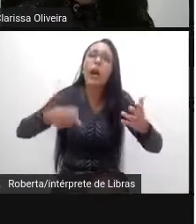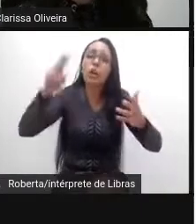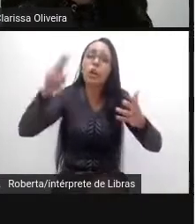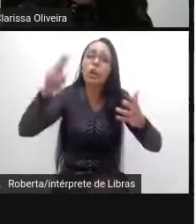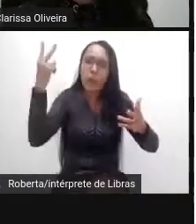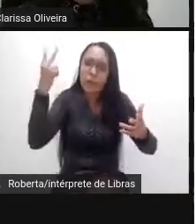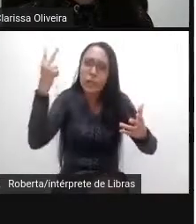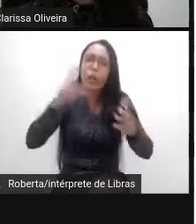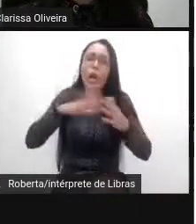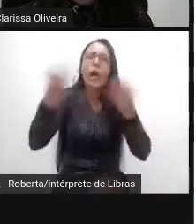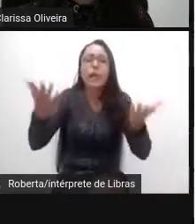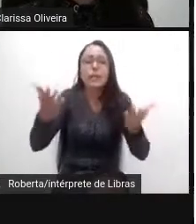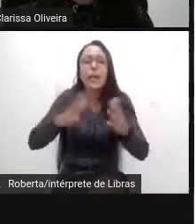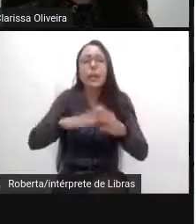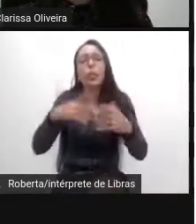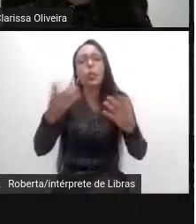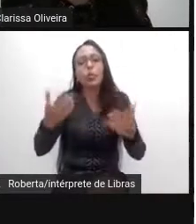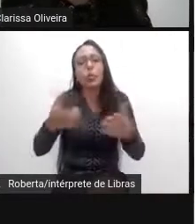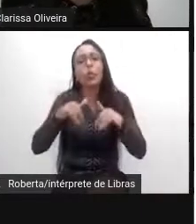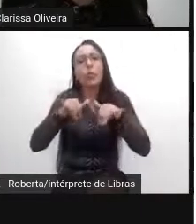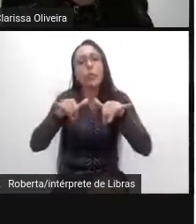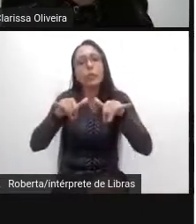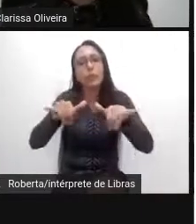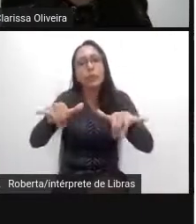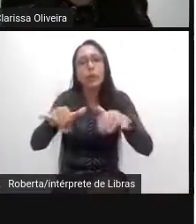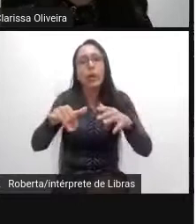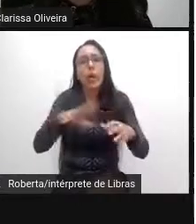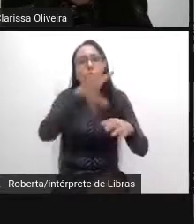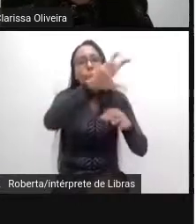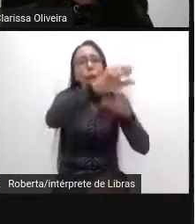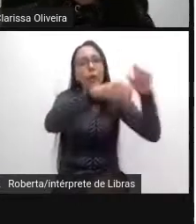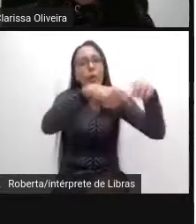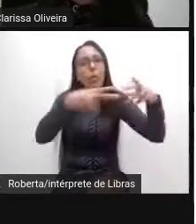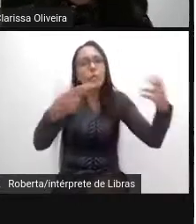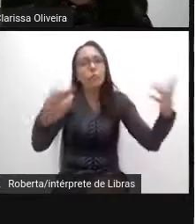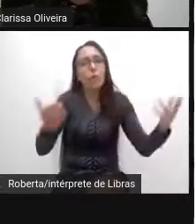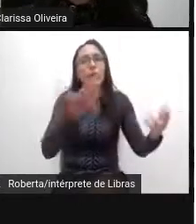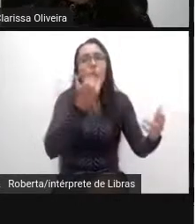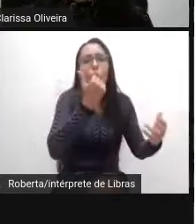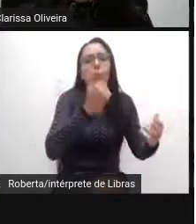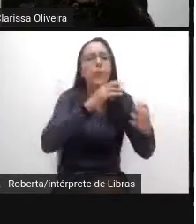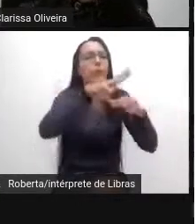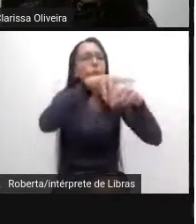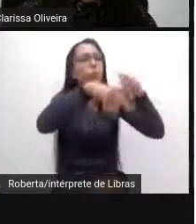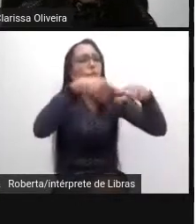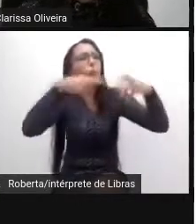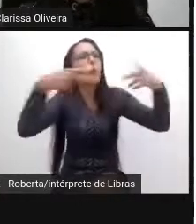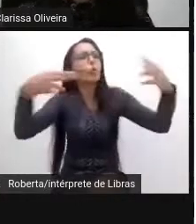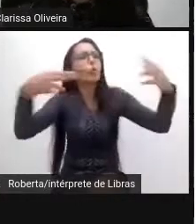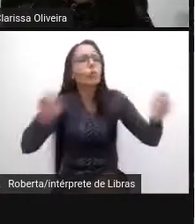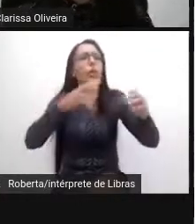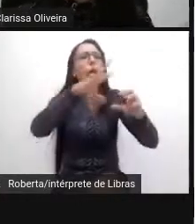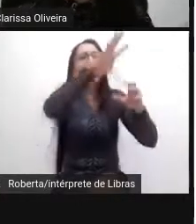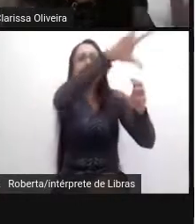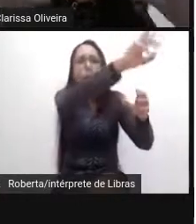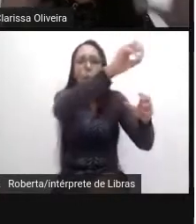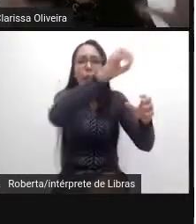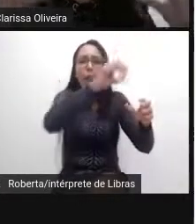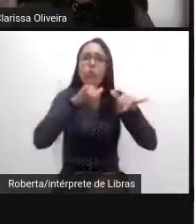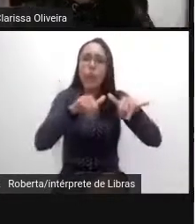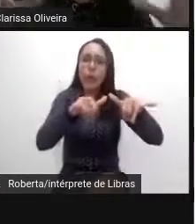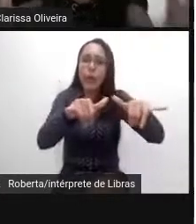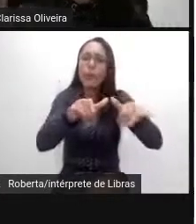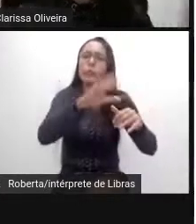no supermercado fazendo compras, então eu vou manusear vários objetos, vários produtos. Então, eu manuseei, lembrando de